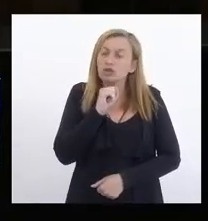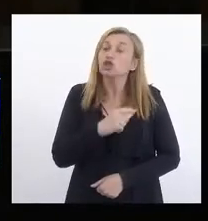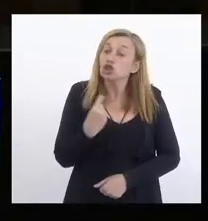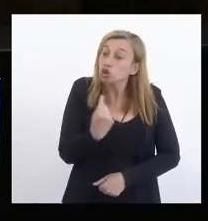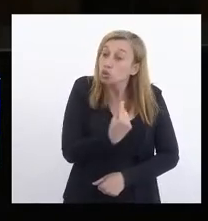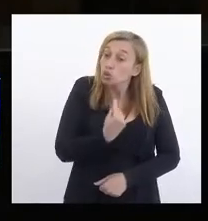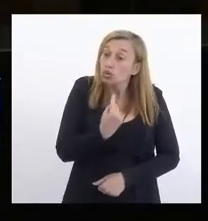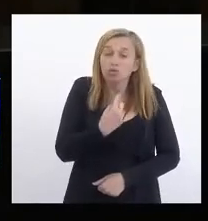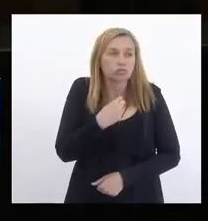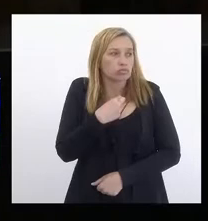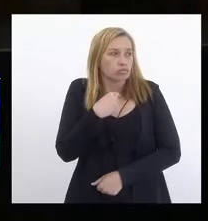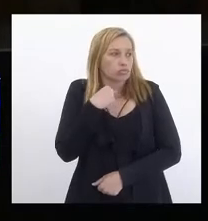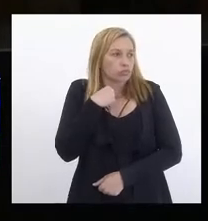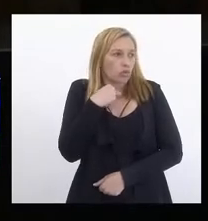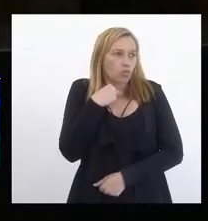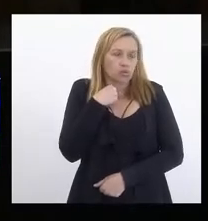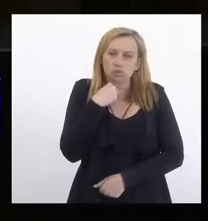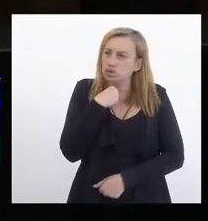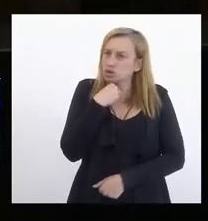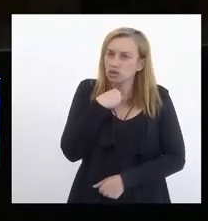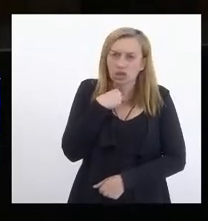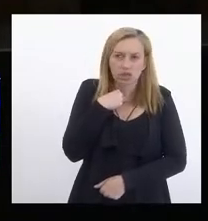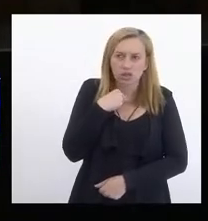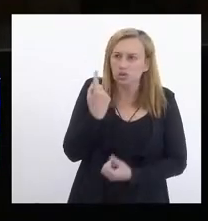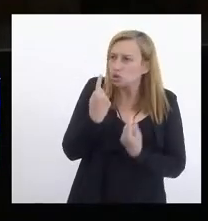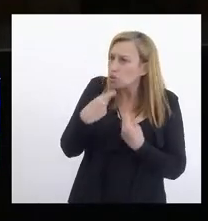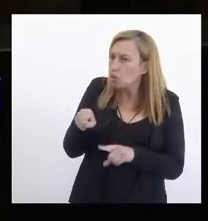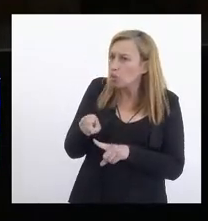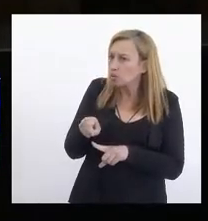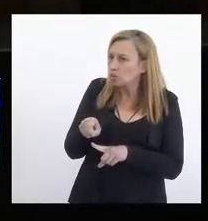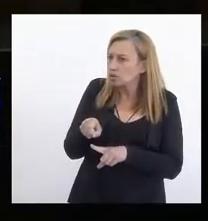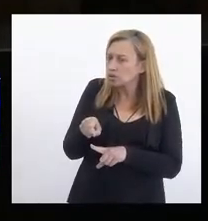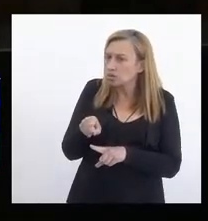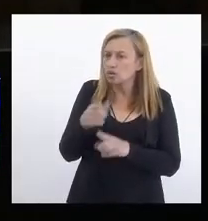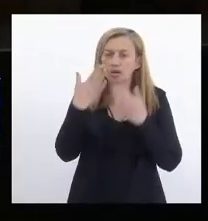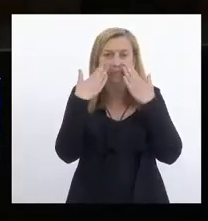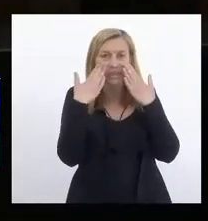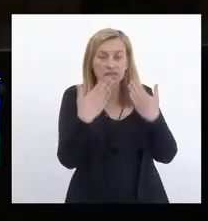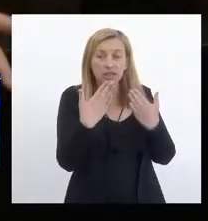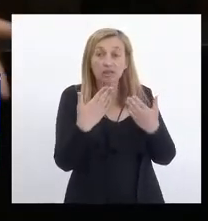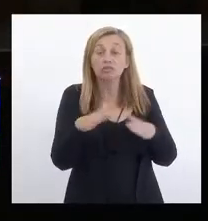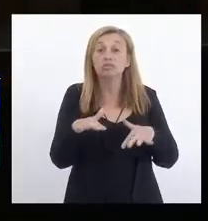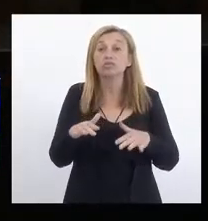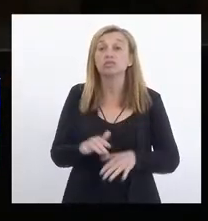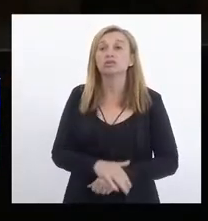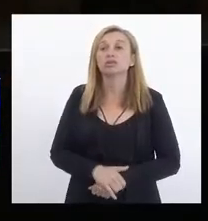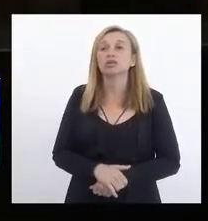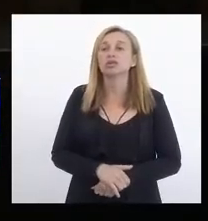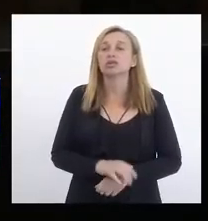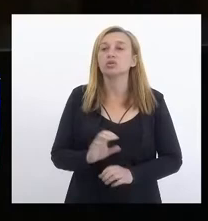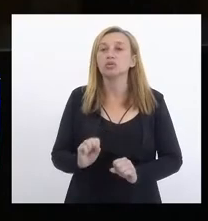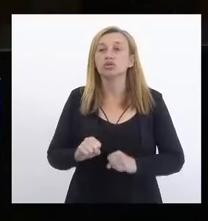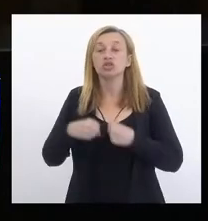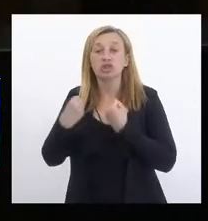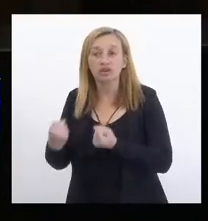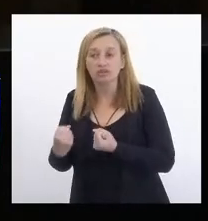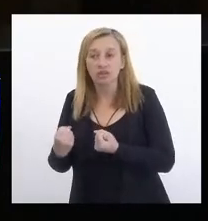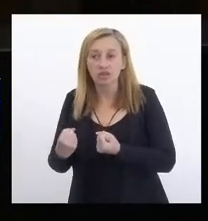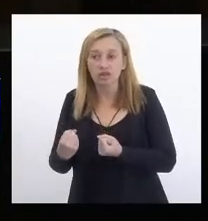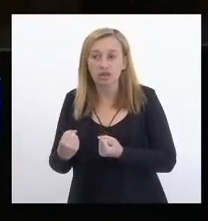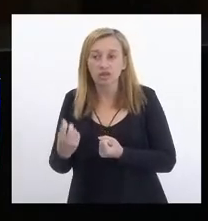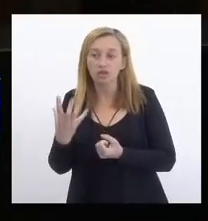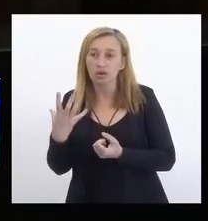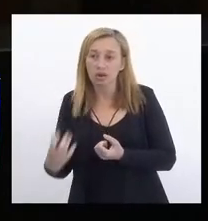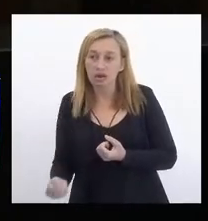não podemos ser contra aquilo que é apresentado. Tanto os que defendem uma parte, como defendem